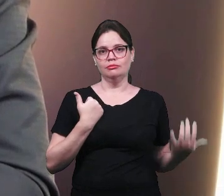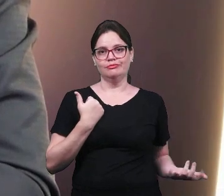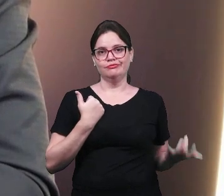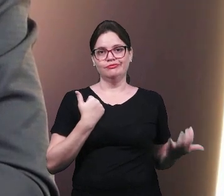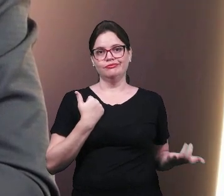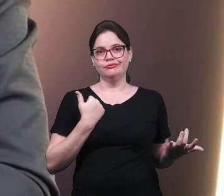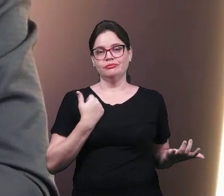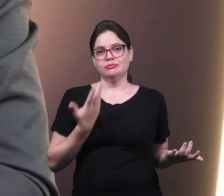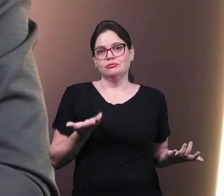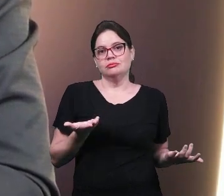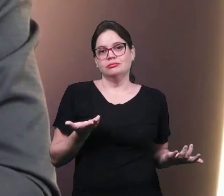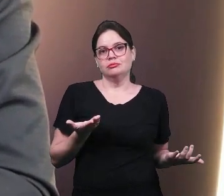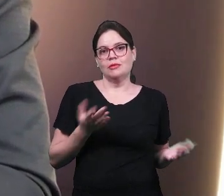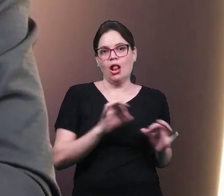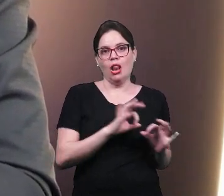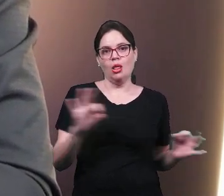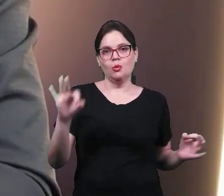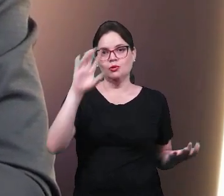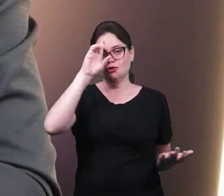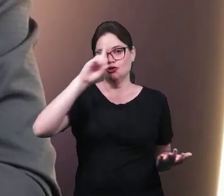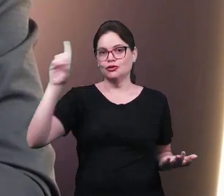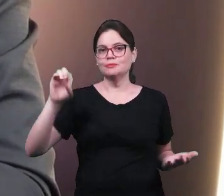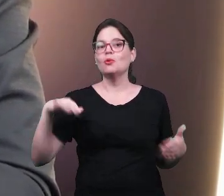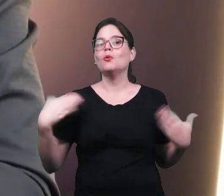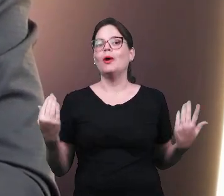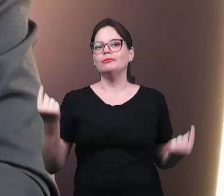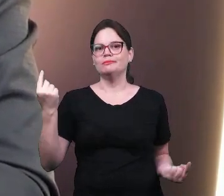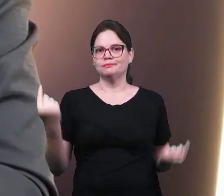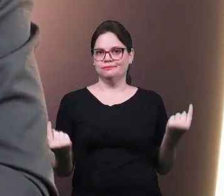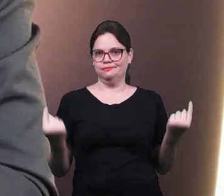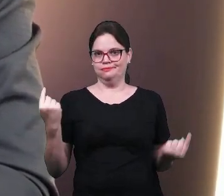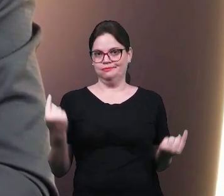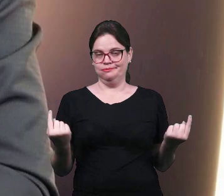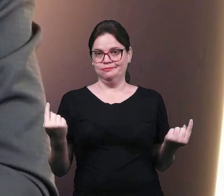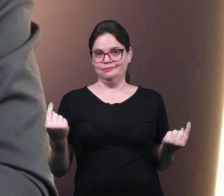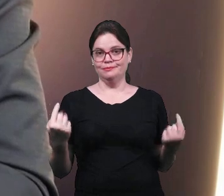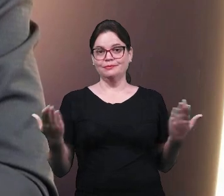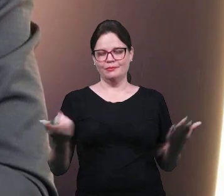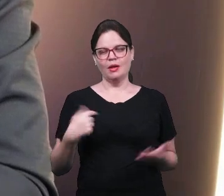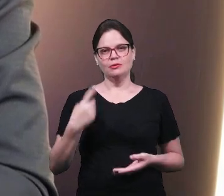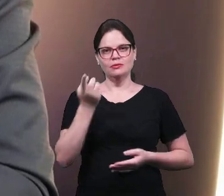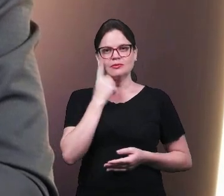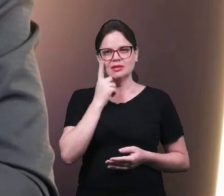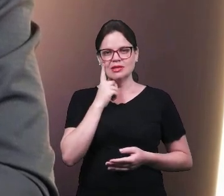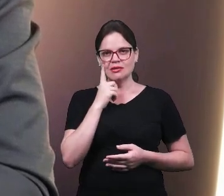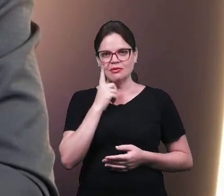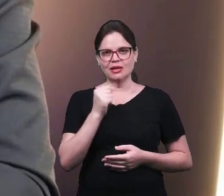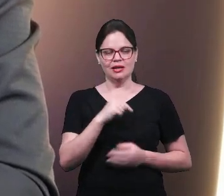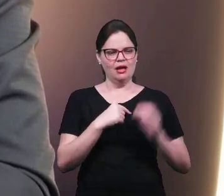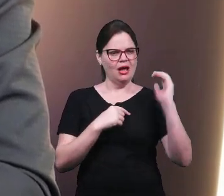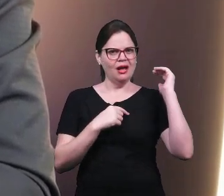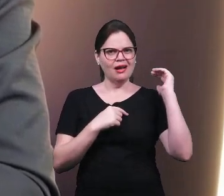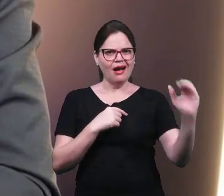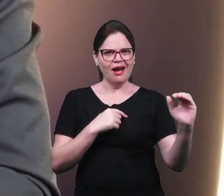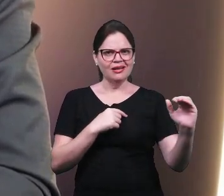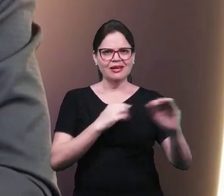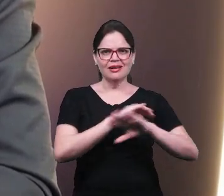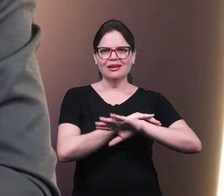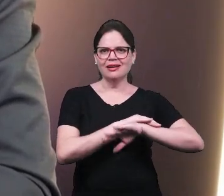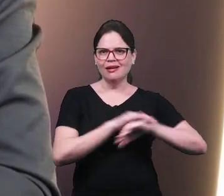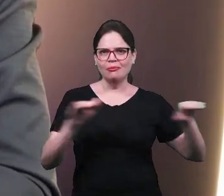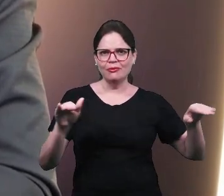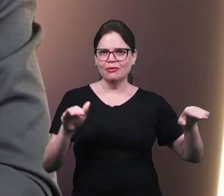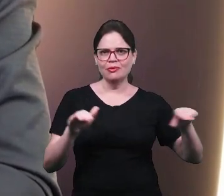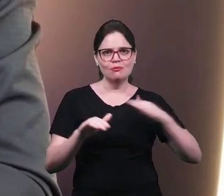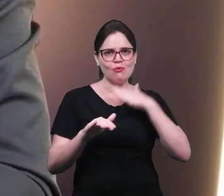nós já estamos antecipando o próximo episódio, é o dilúvio, né? Se encerra ali a história de Caim, com o dilúvio.